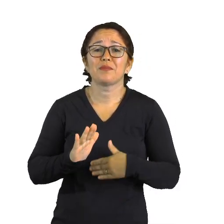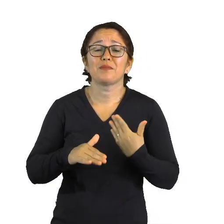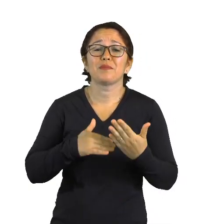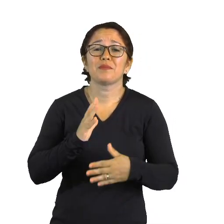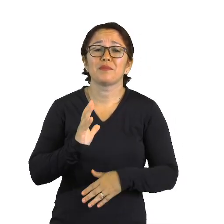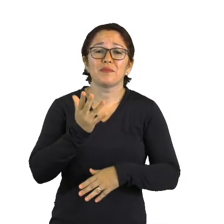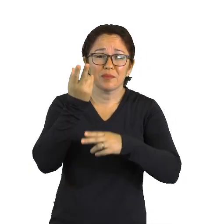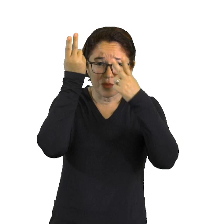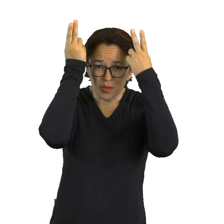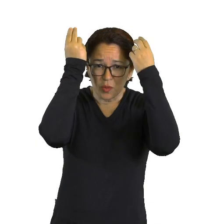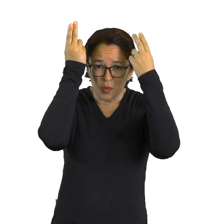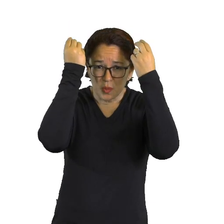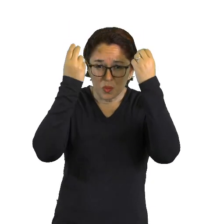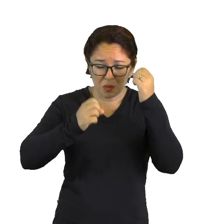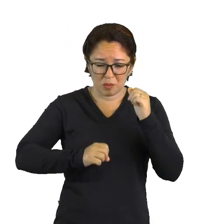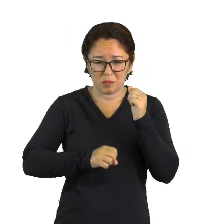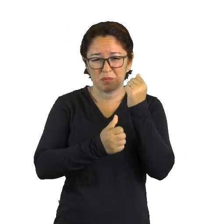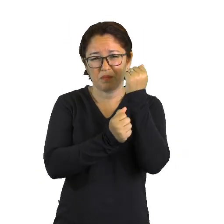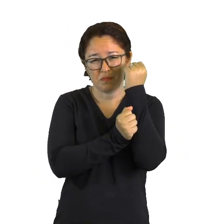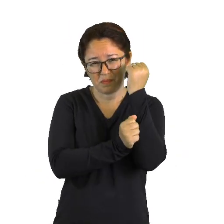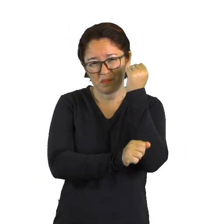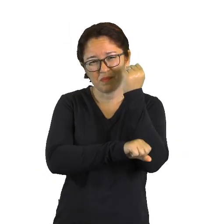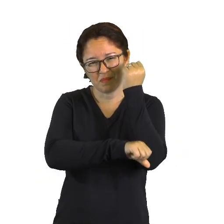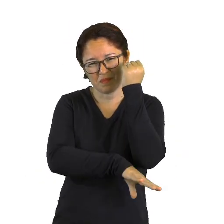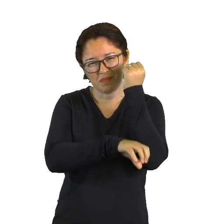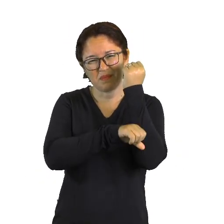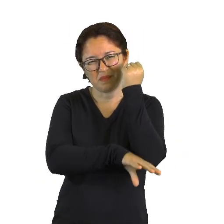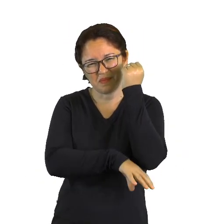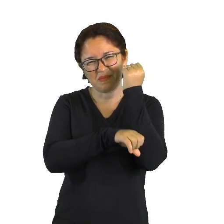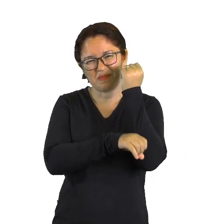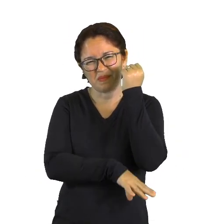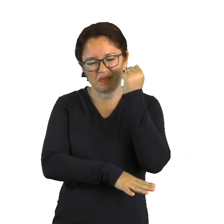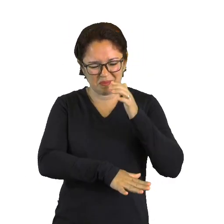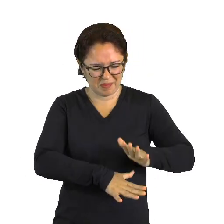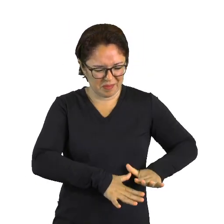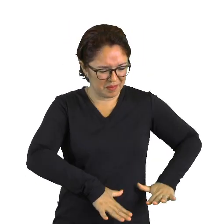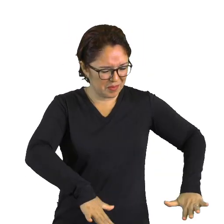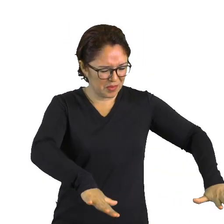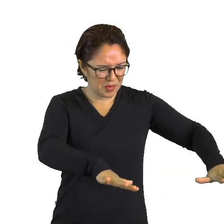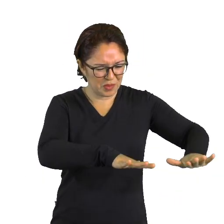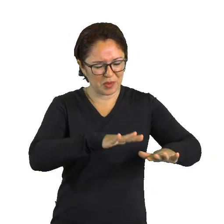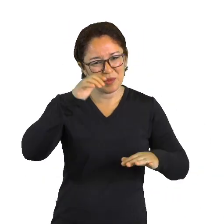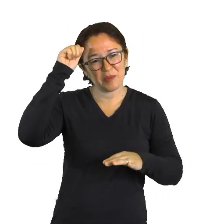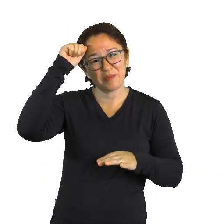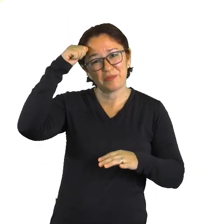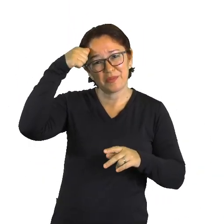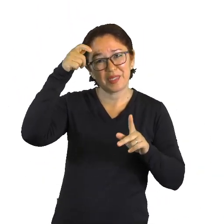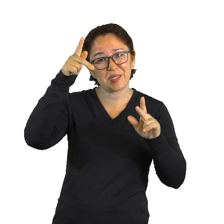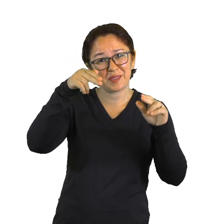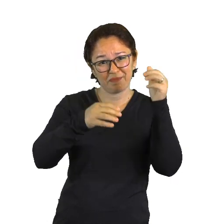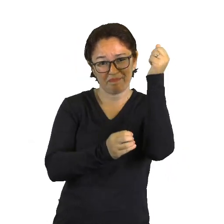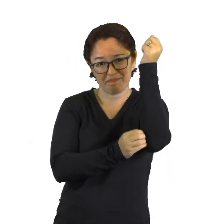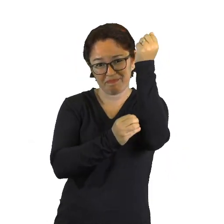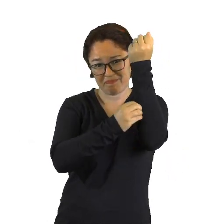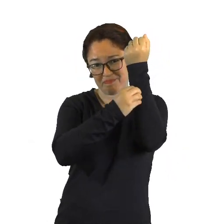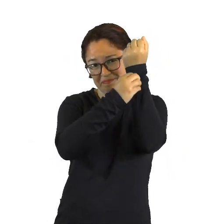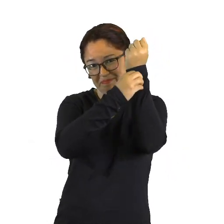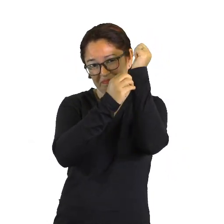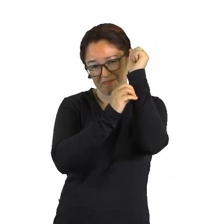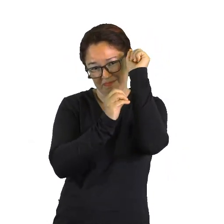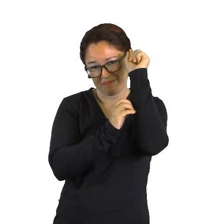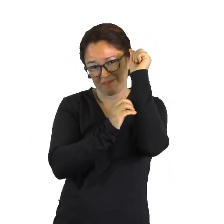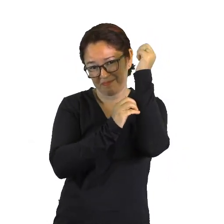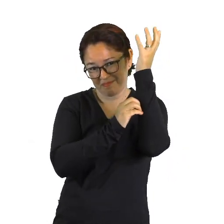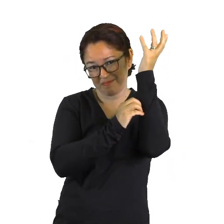preto e redondo, feito jabuticaba, mas não ficou nadinha preto. Por